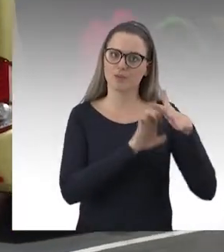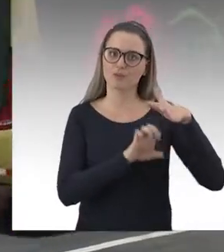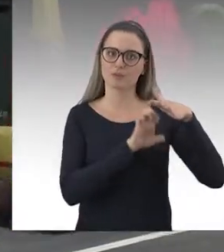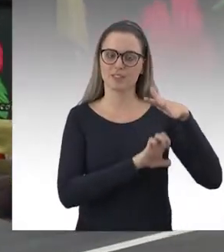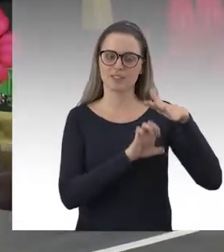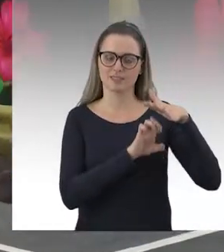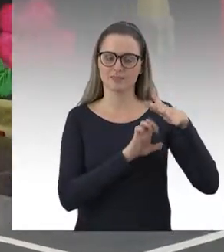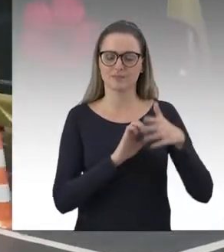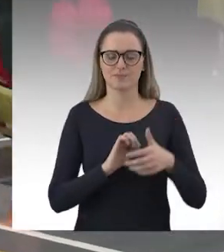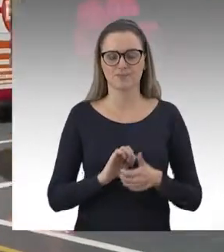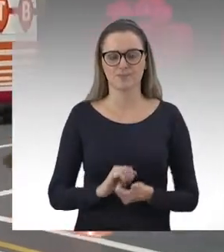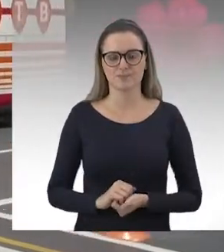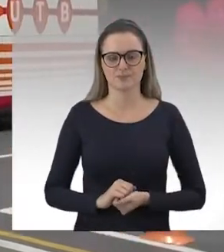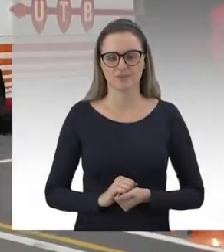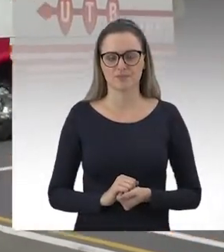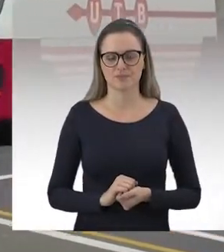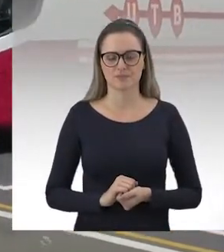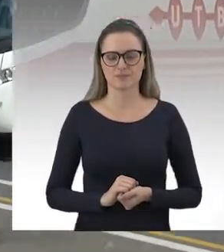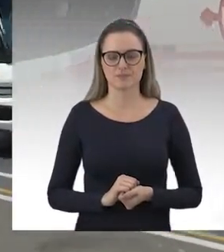empresa.